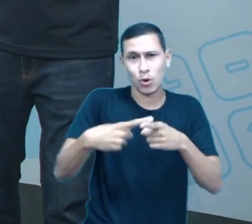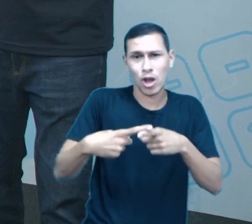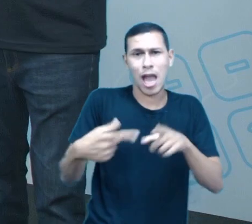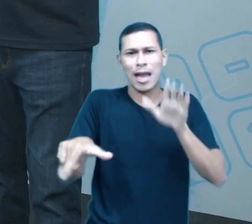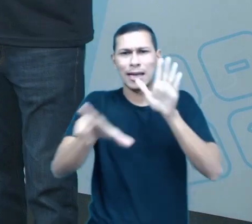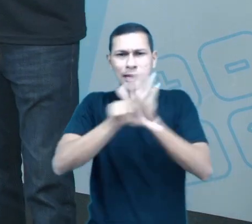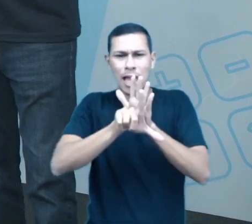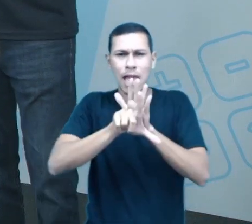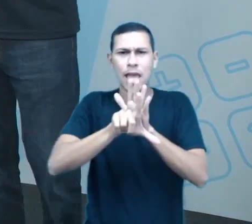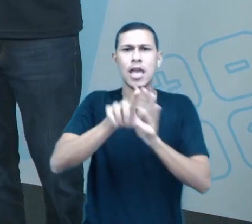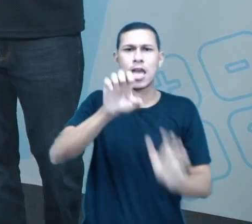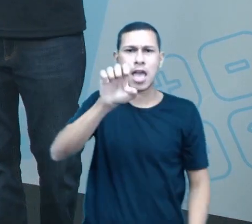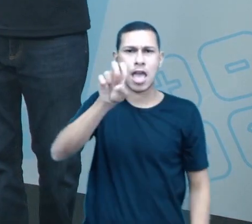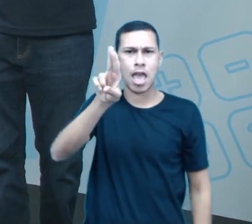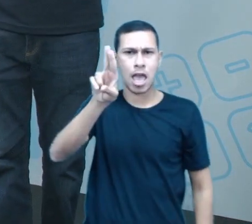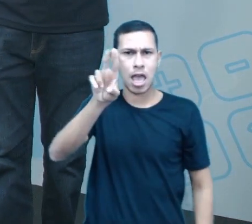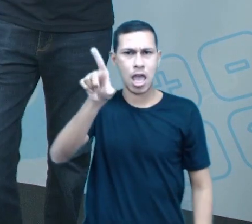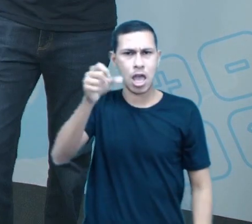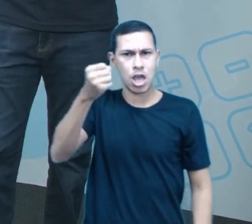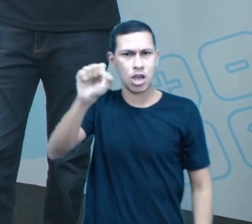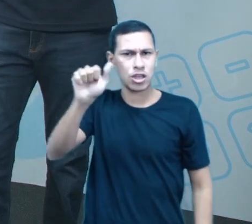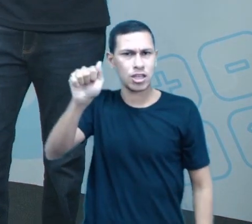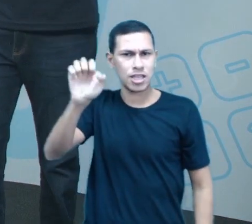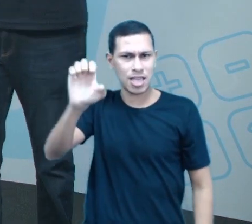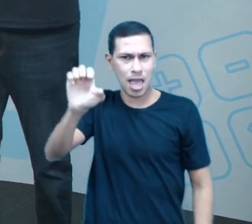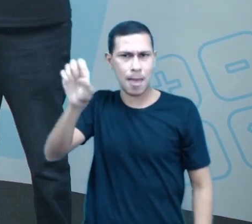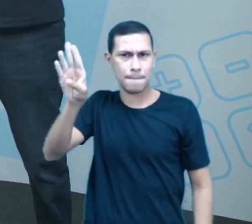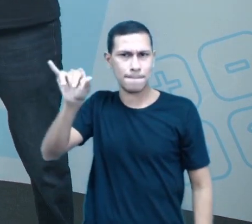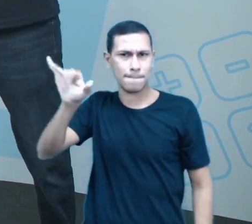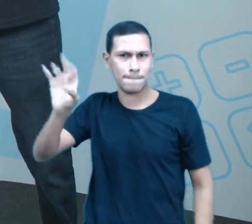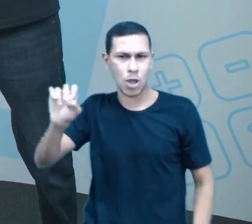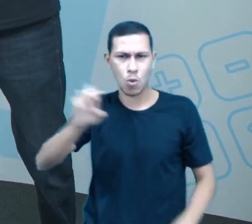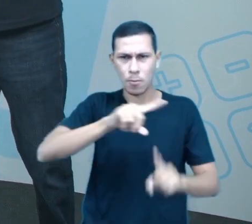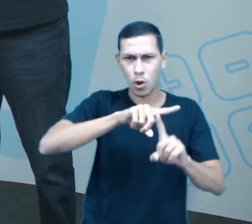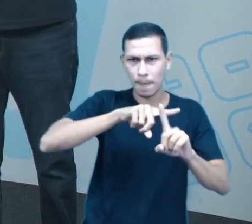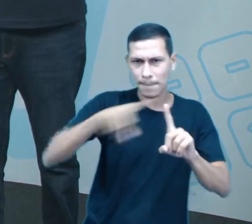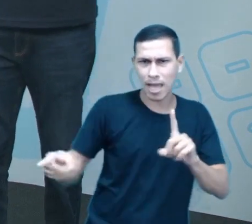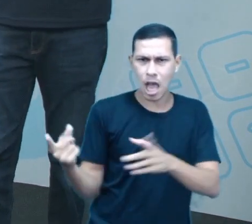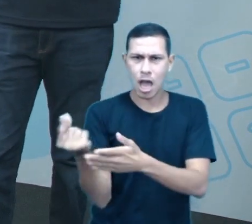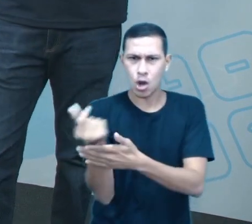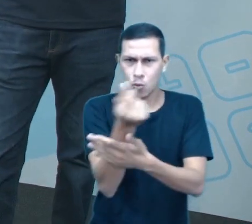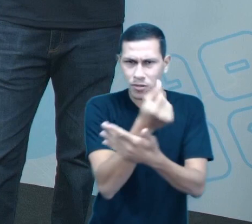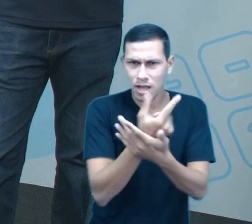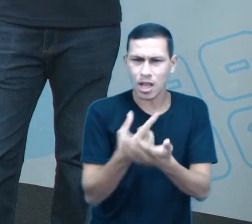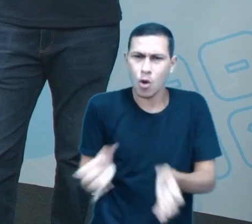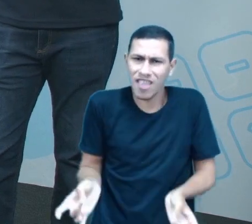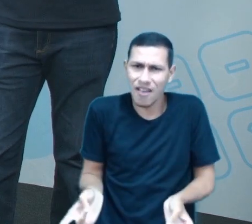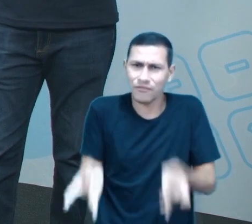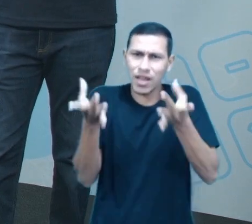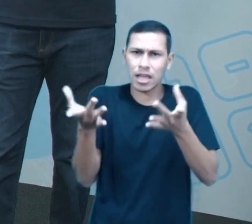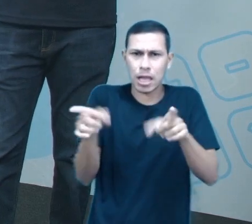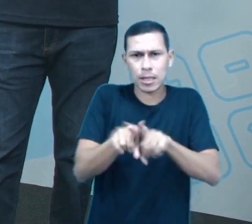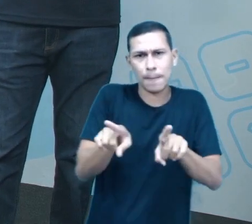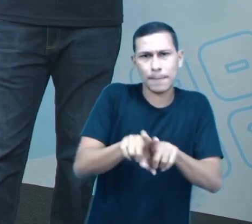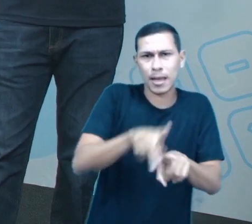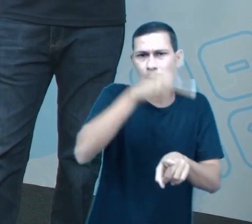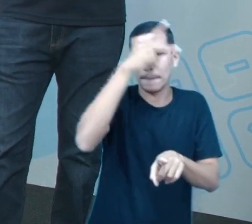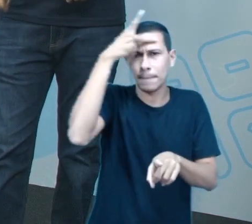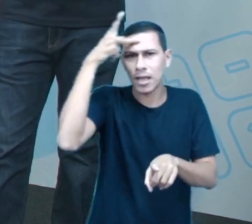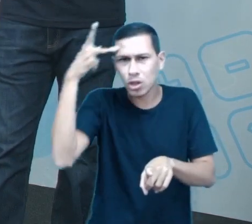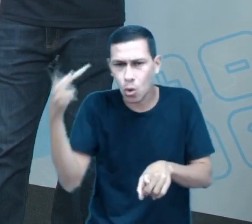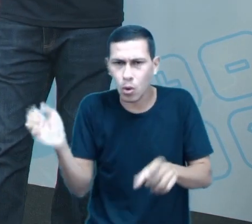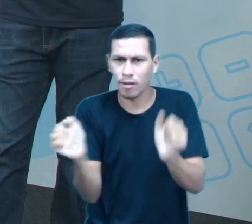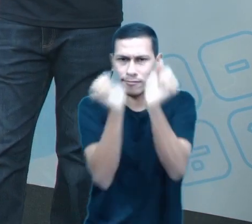de 1850, que proibia a entrada, a comercialização, trazer a comercialização de